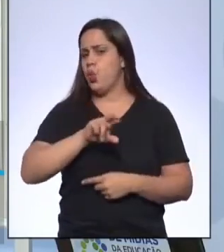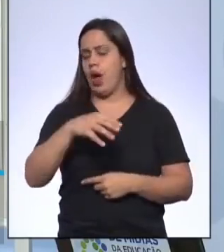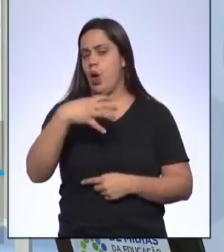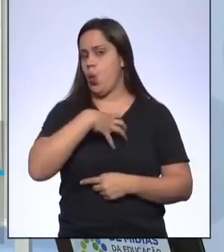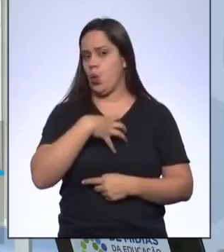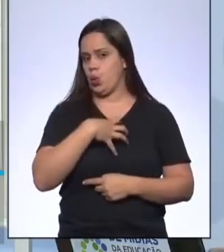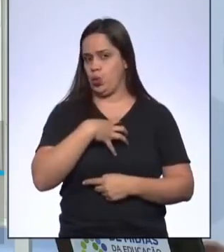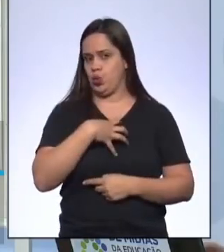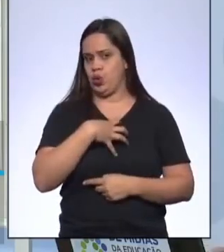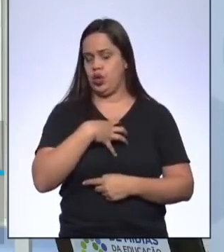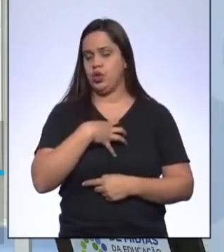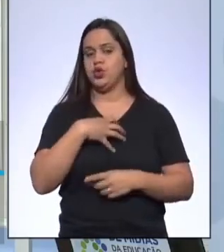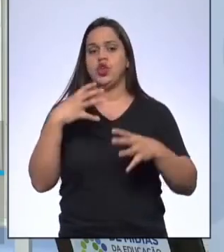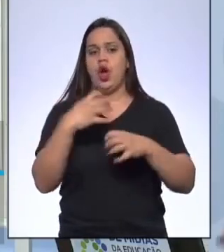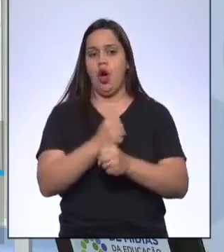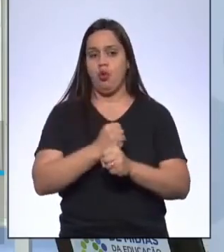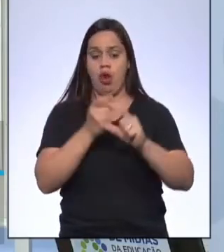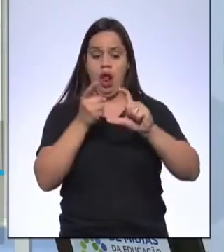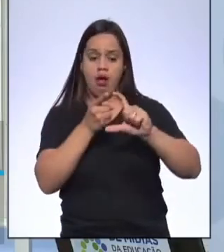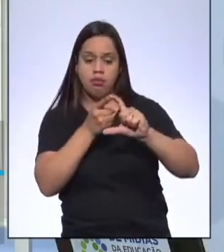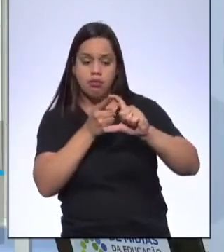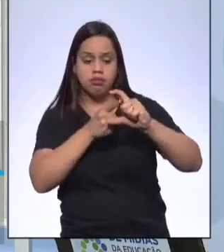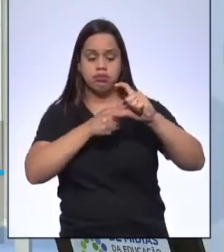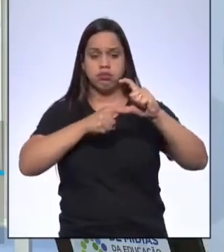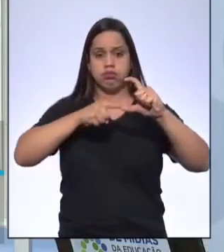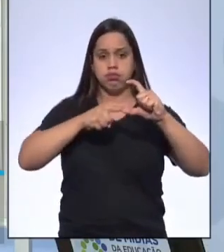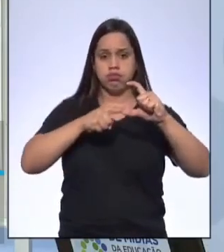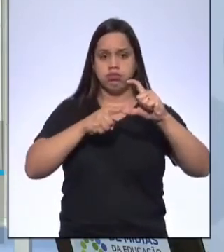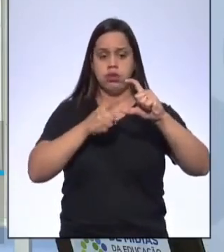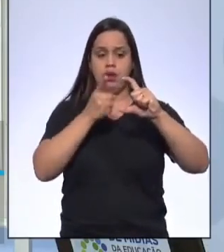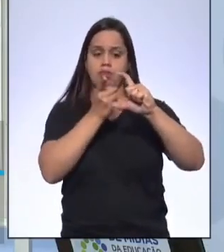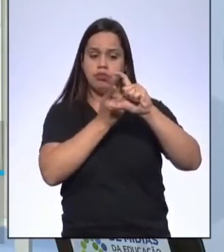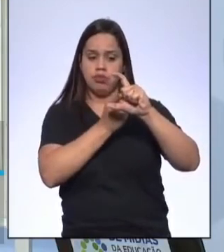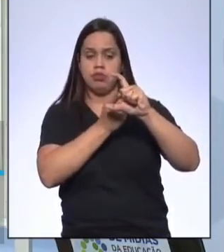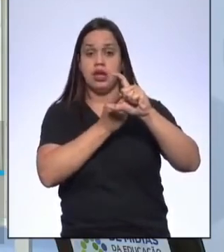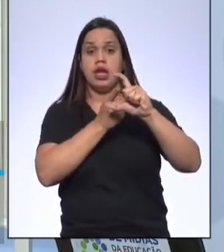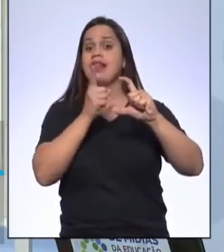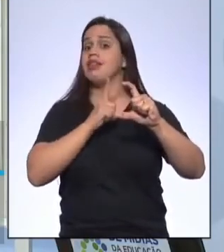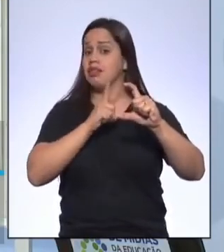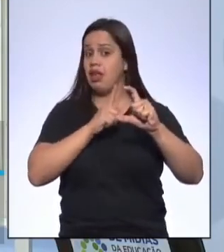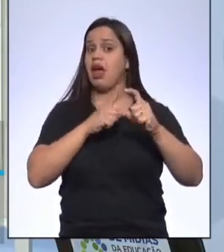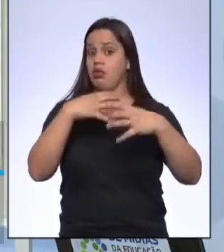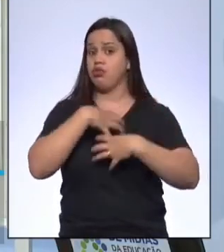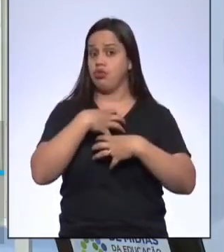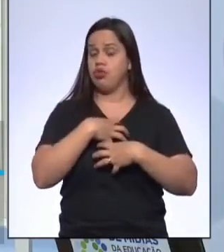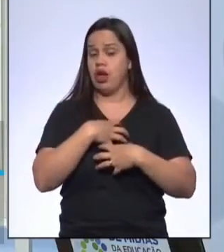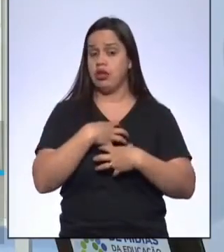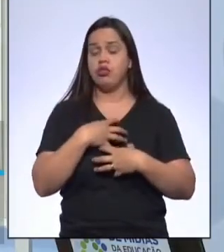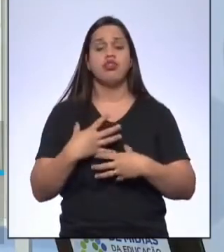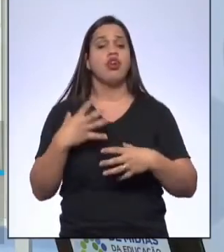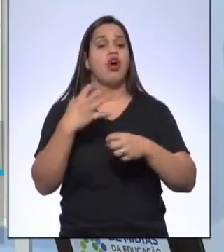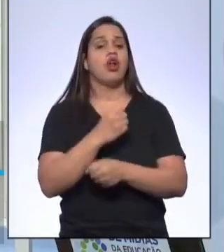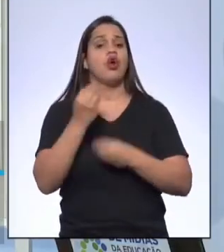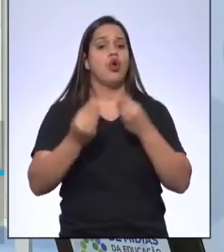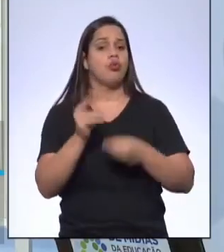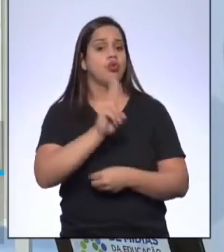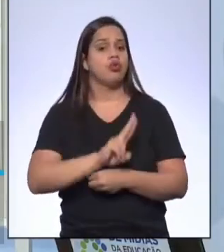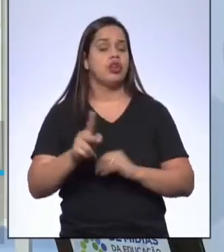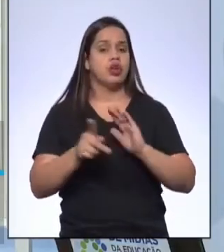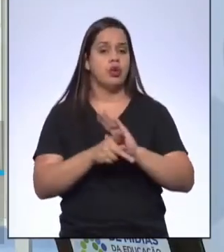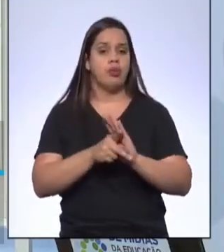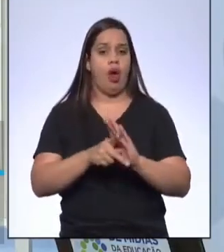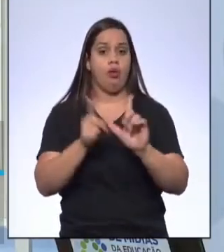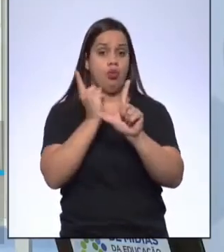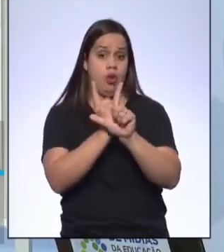calcular uma parte, né, da área desse círculo. Existe a forma de você calcular com a utilização do ângulo. Na tela